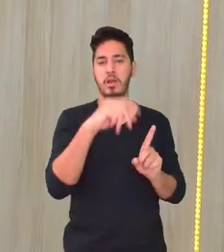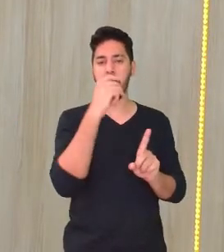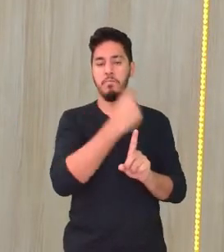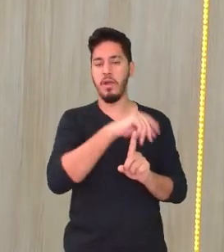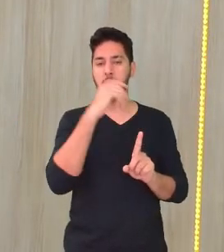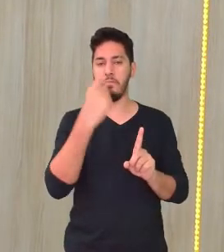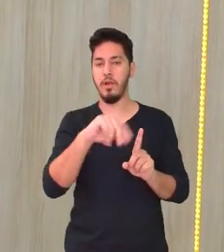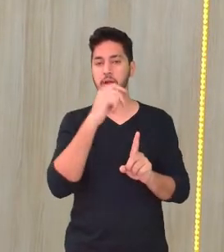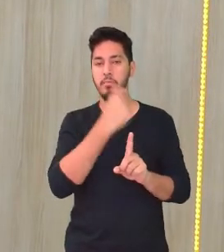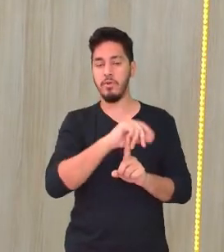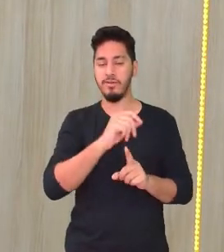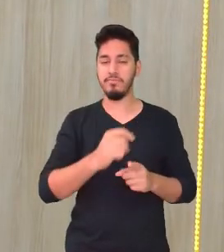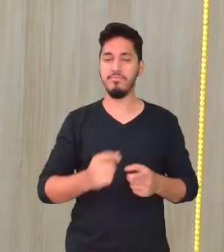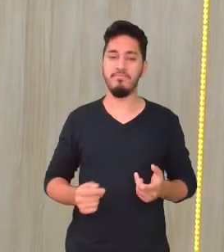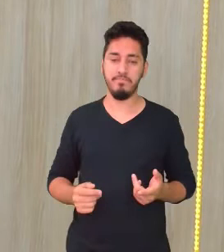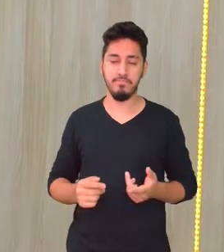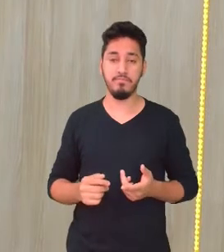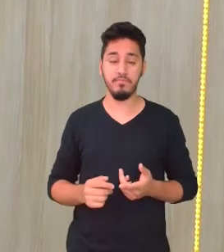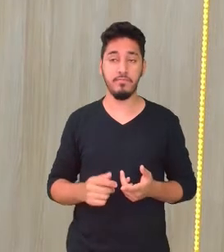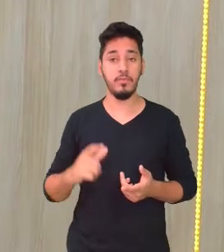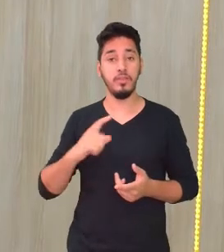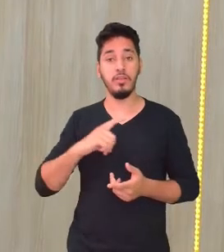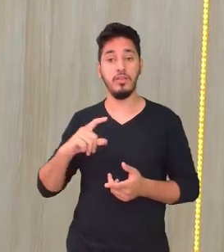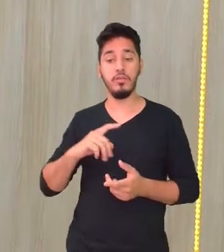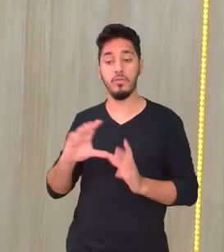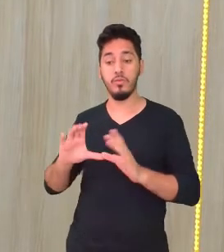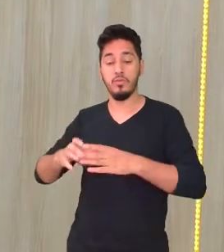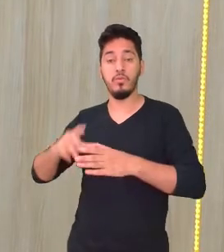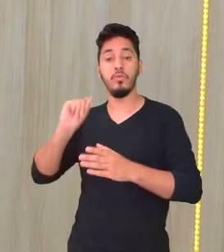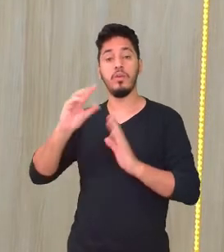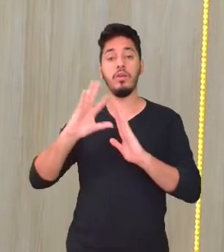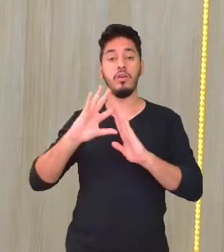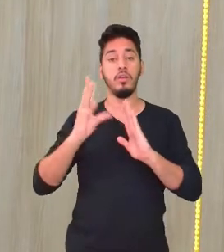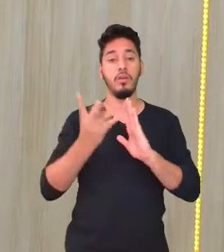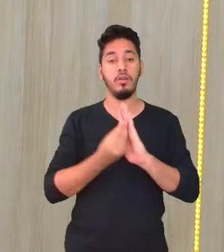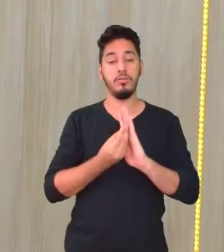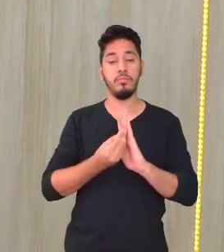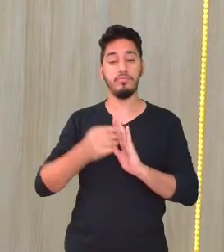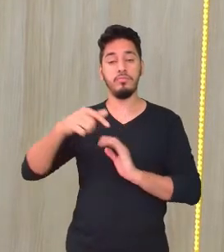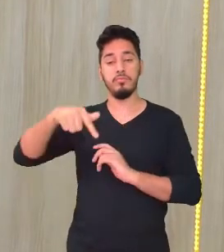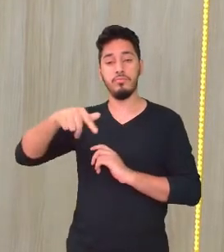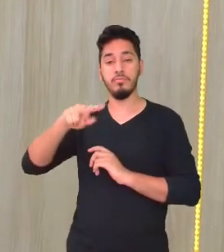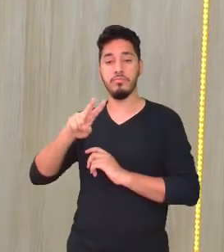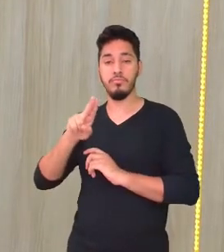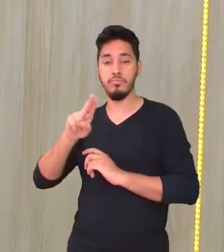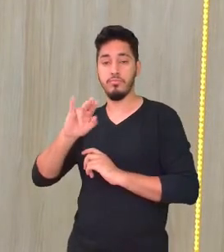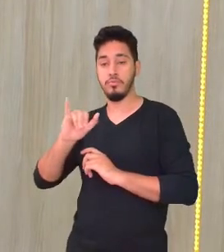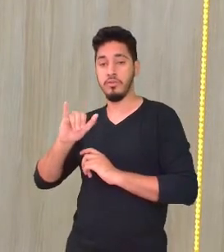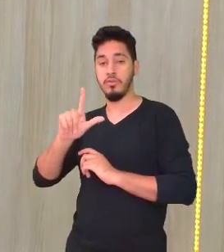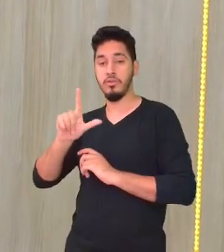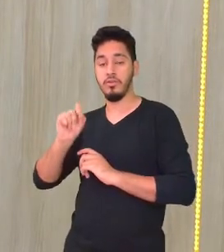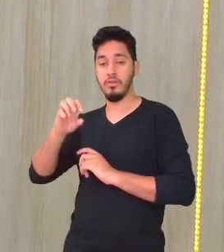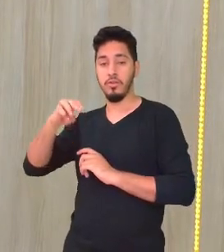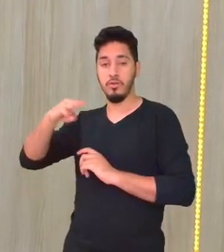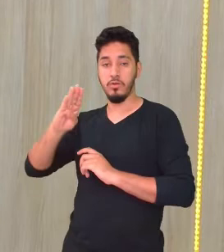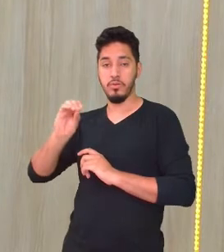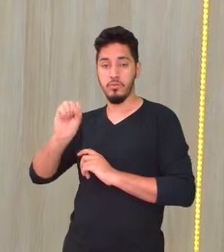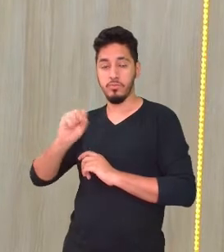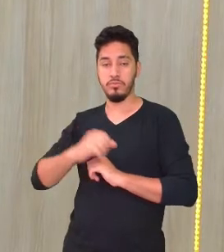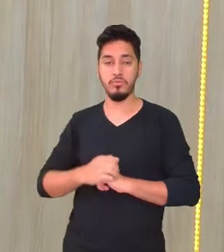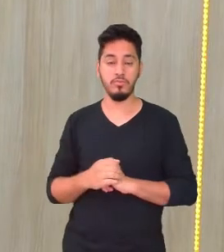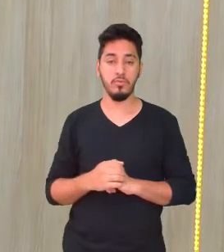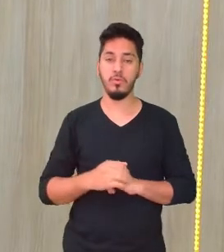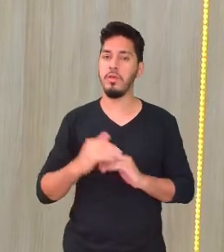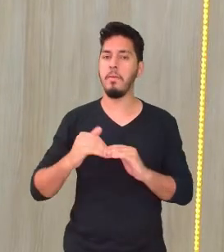maus tratos da escravidão, formando o que a gente chama de quilombos, né? E dentre esses quilombos, o